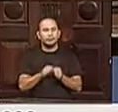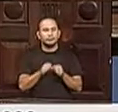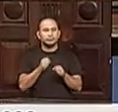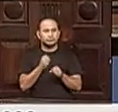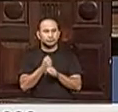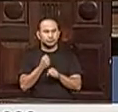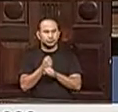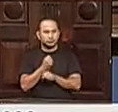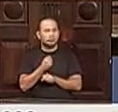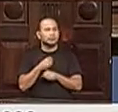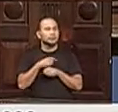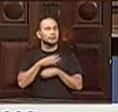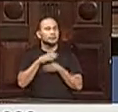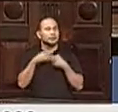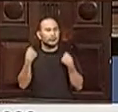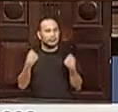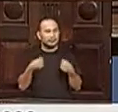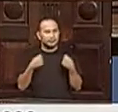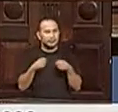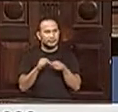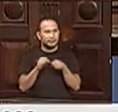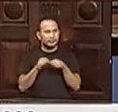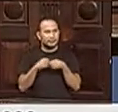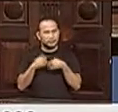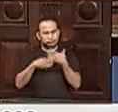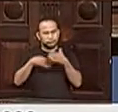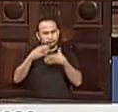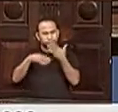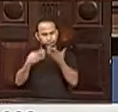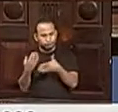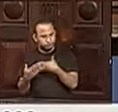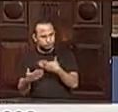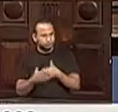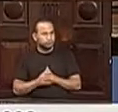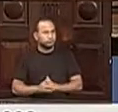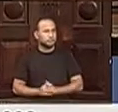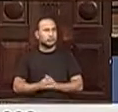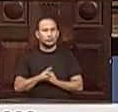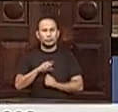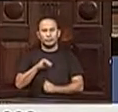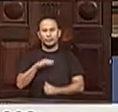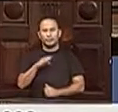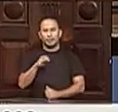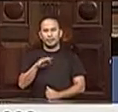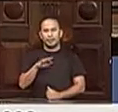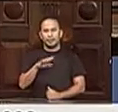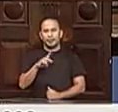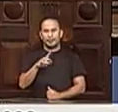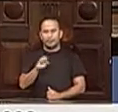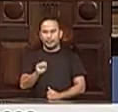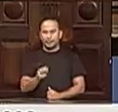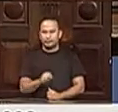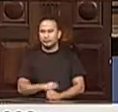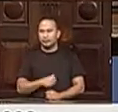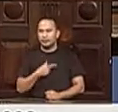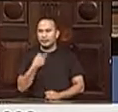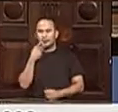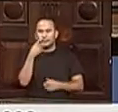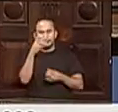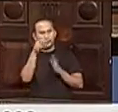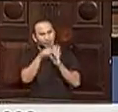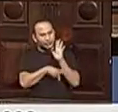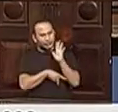construção que precisa ser feita ao longo do Rio Paraíba do Sul. Esse projeto